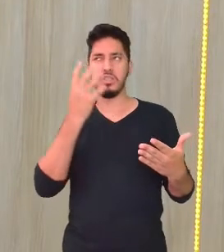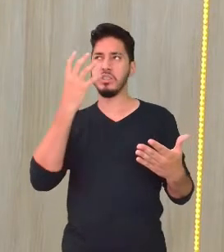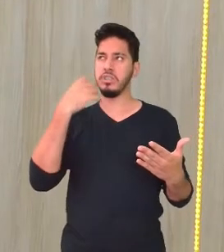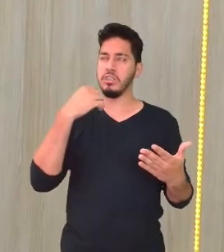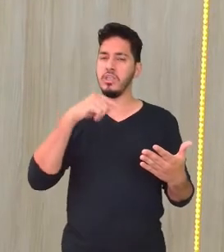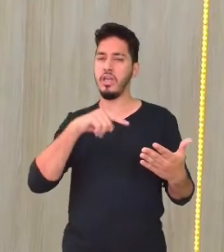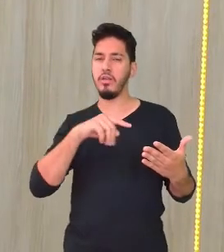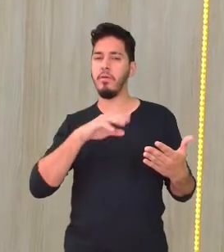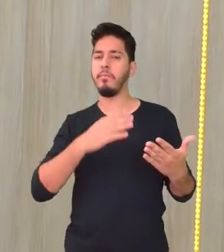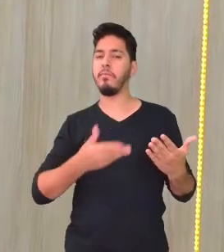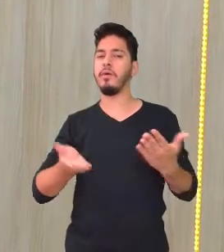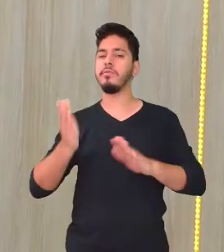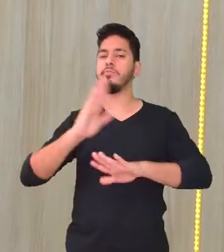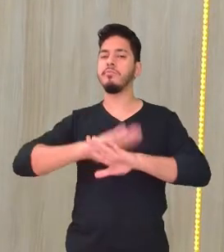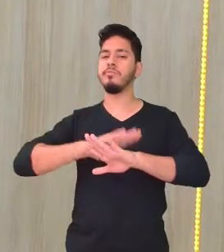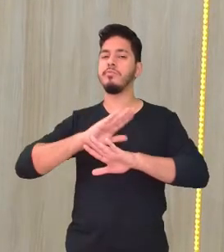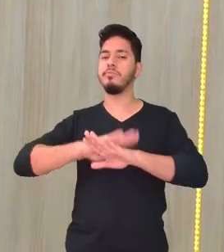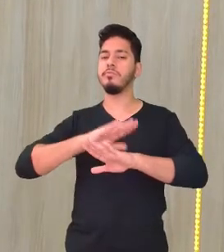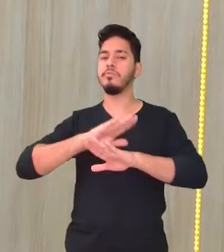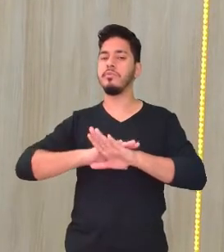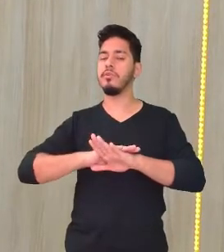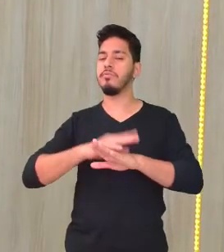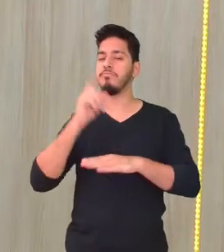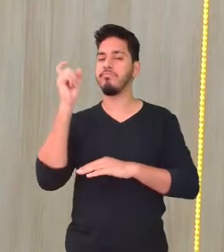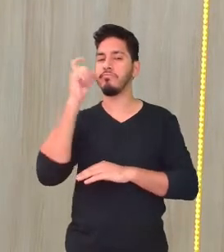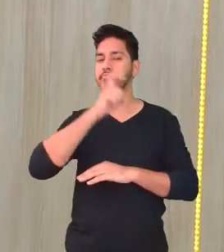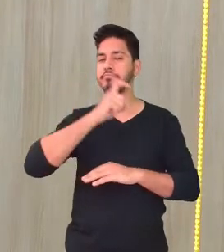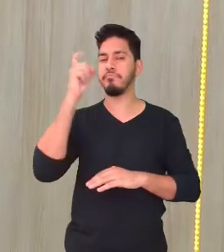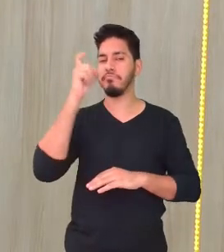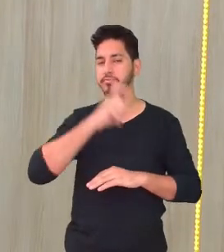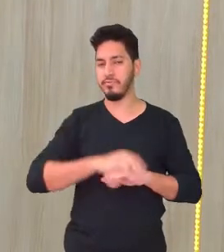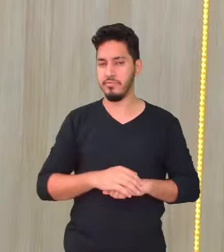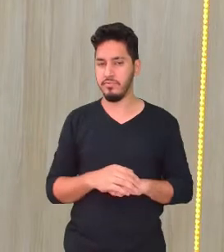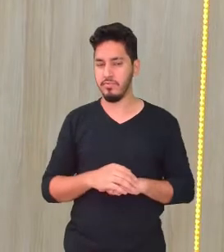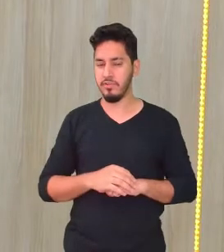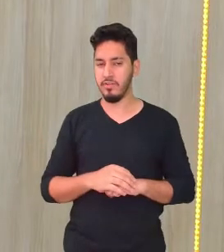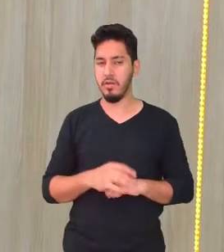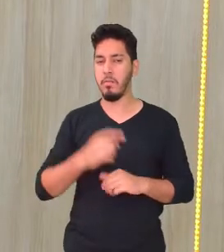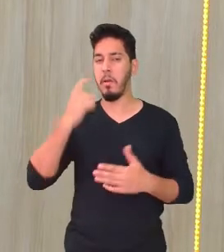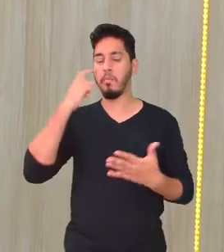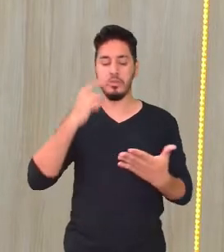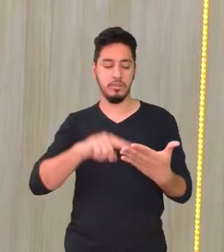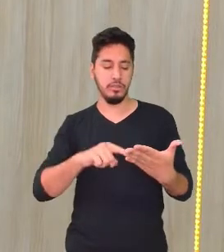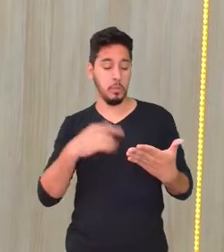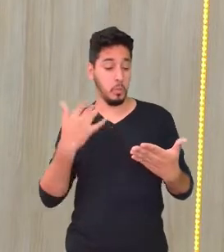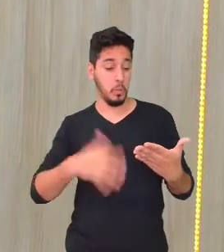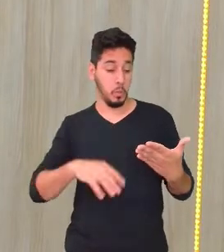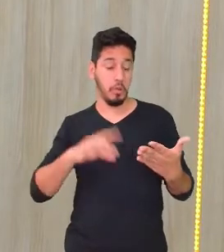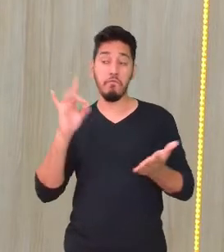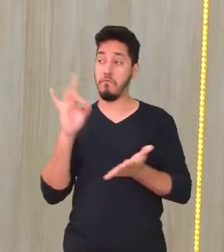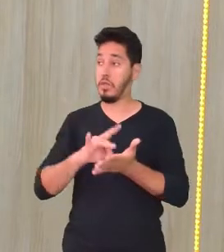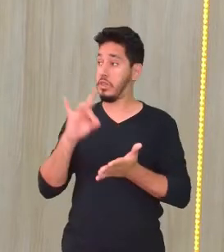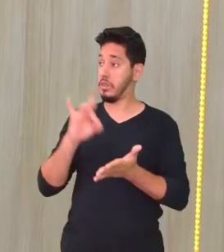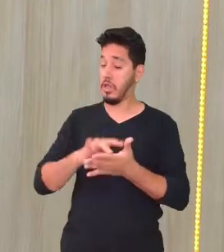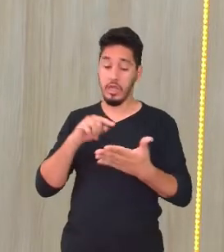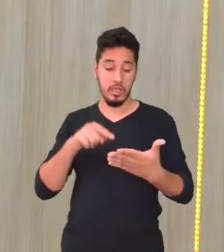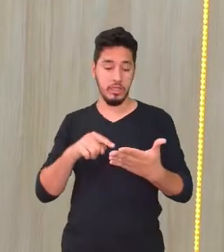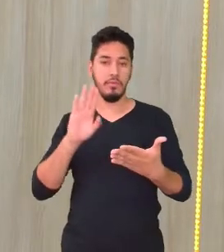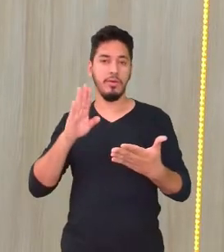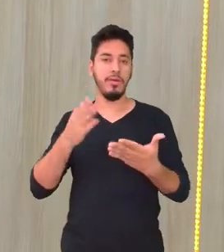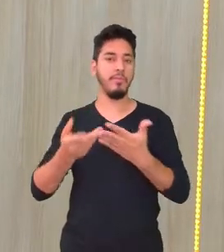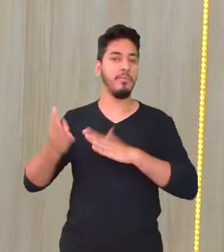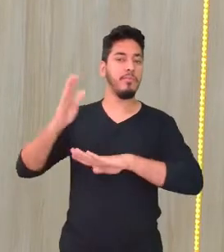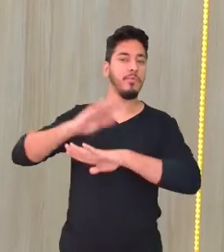teoria, né, informação nova, informação verídica, mas que na realidade por trás ela traz